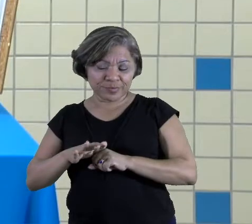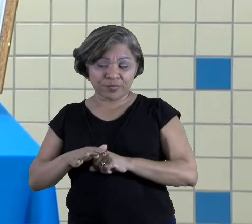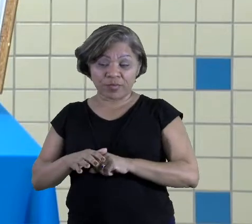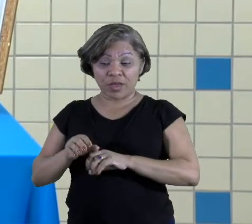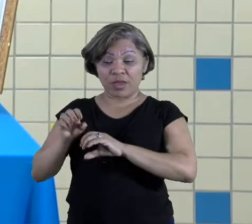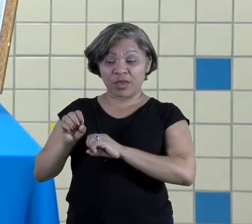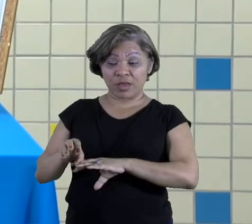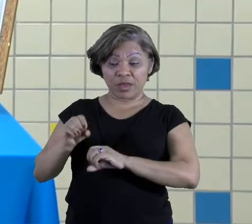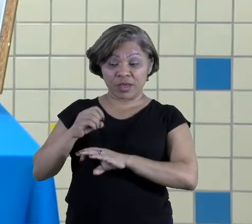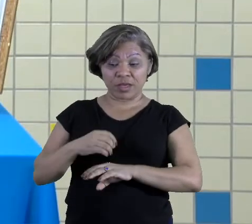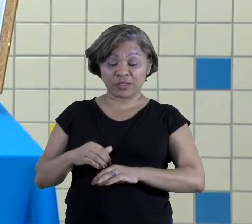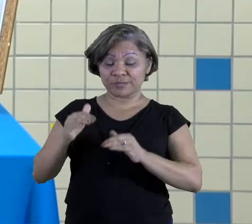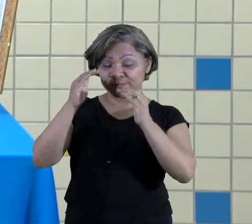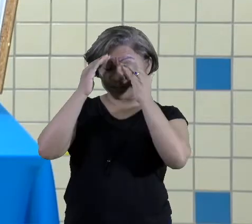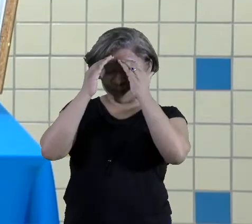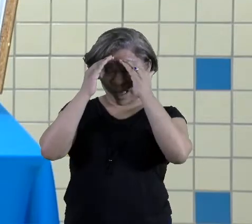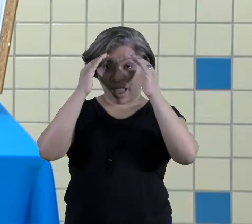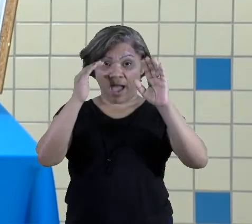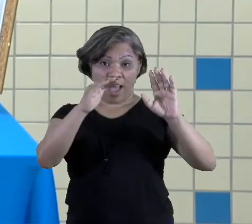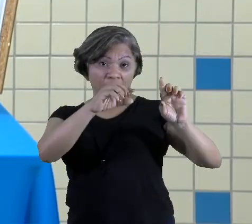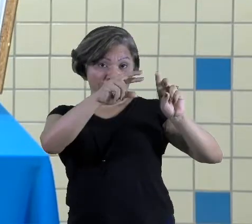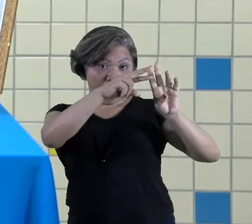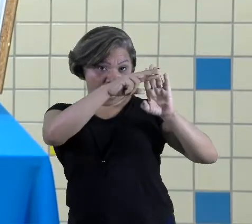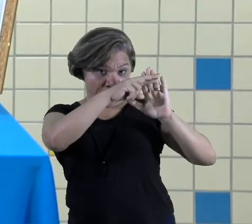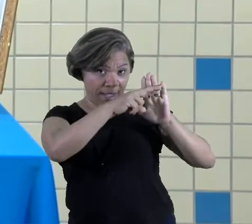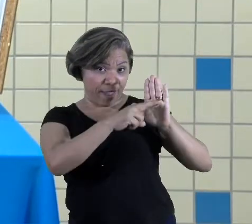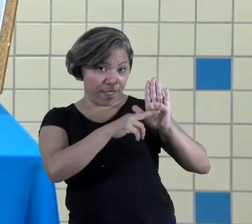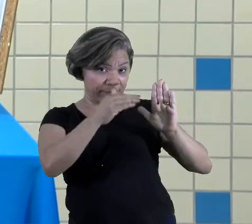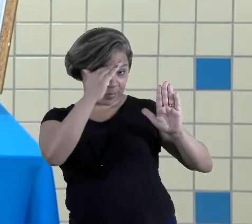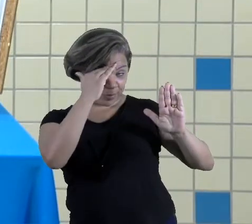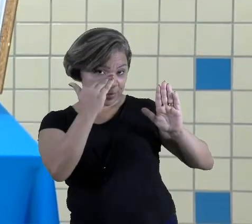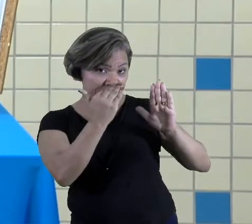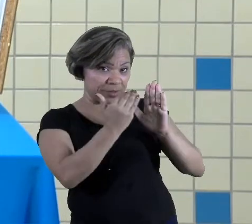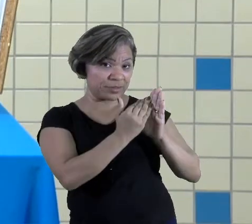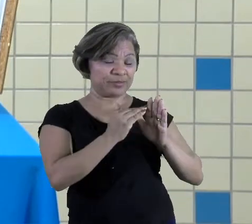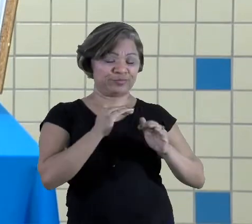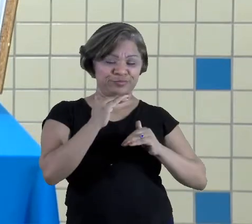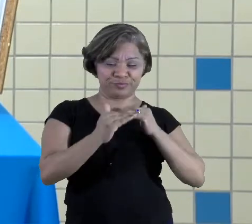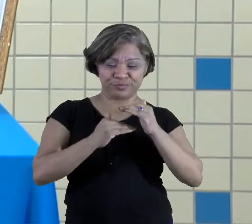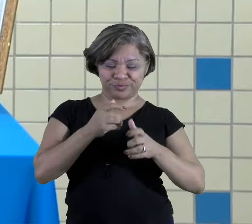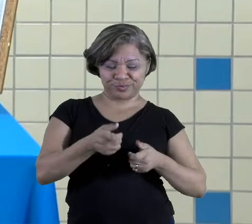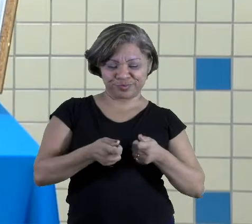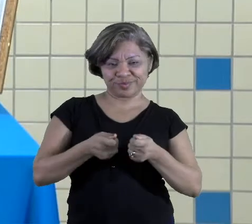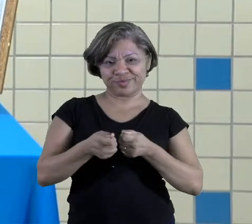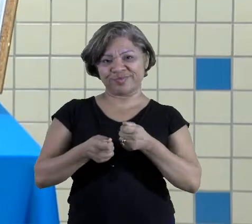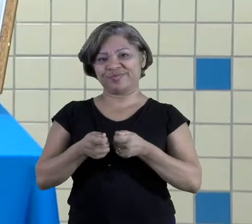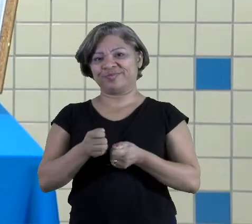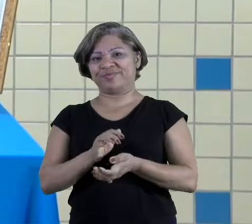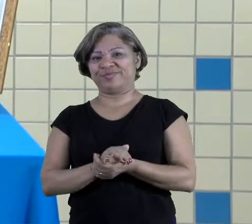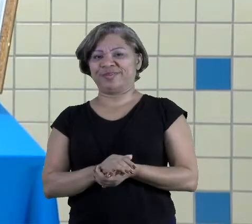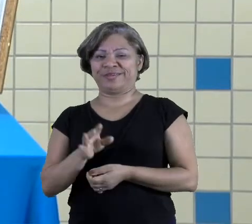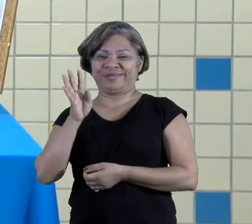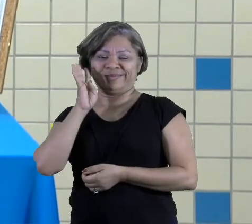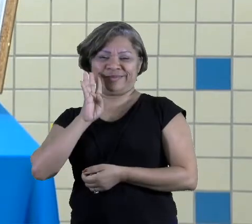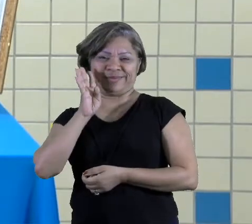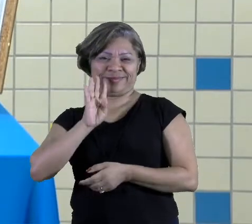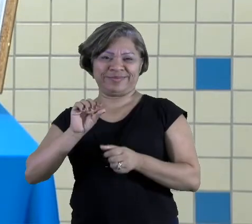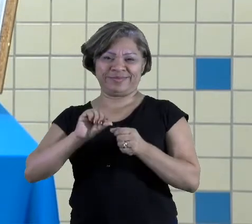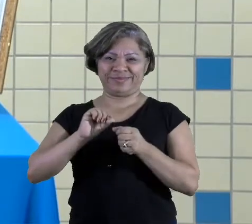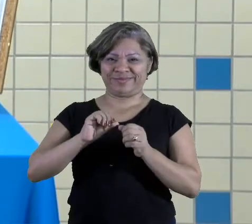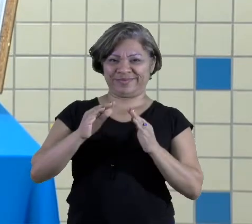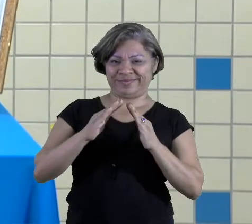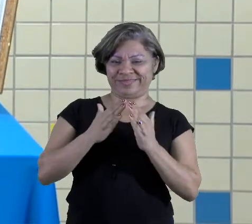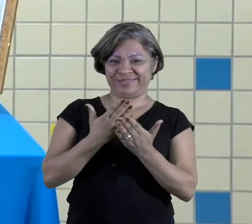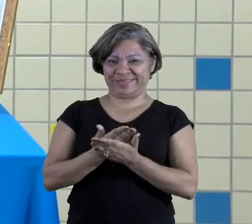regras, a desenvolver a coordenação motora e vai ser muito legal para vocês estarem fazendo aí em casa, vai ser um momento de interação